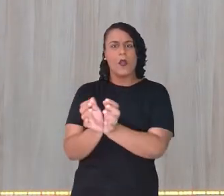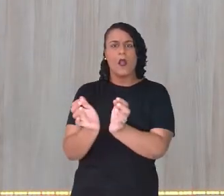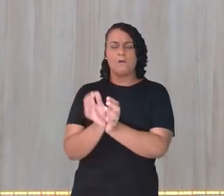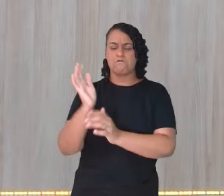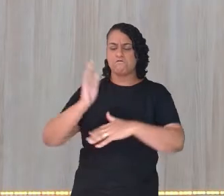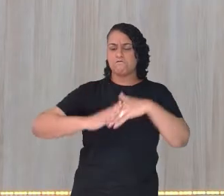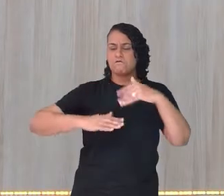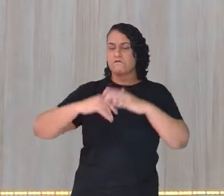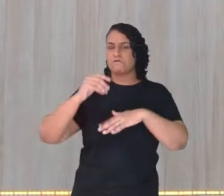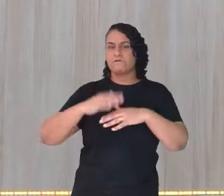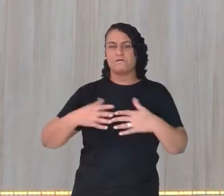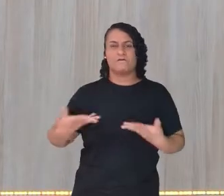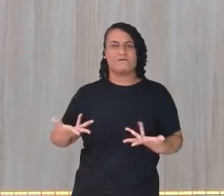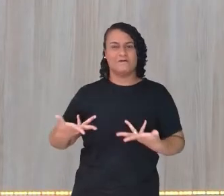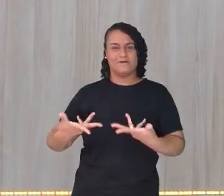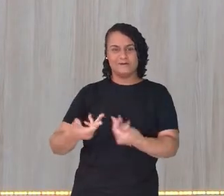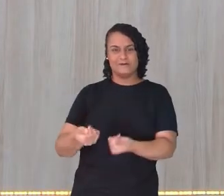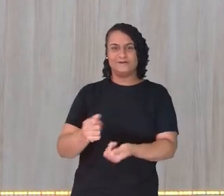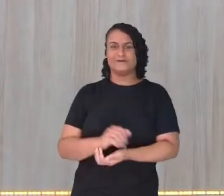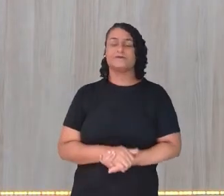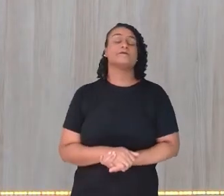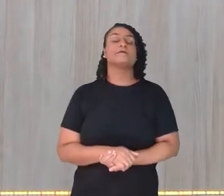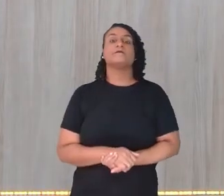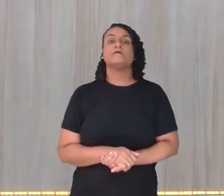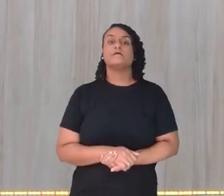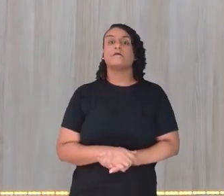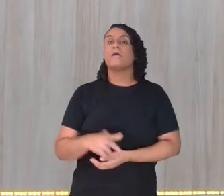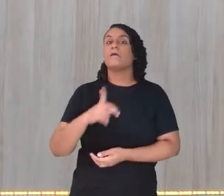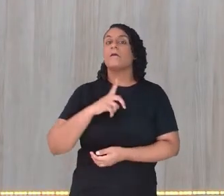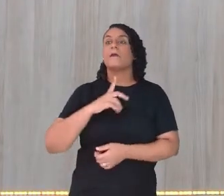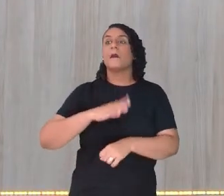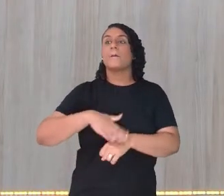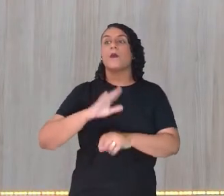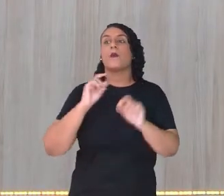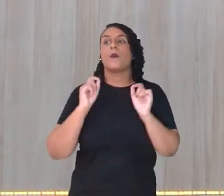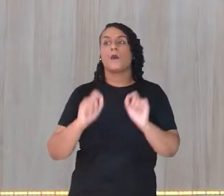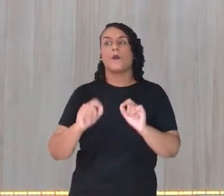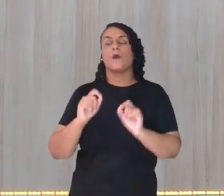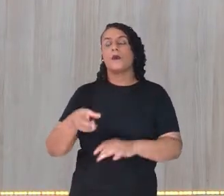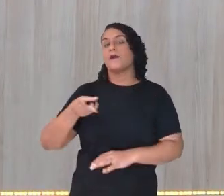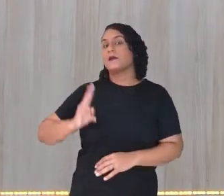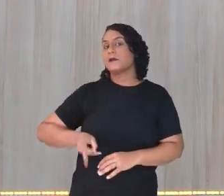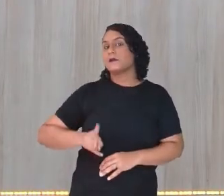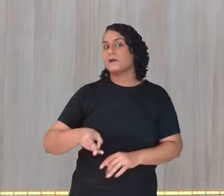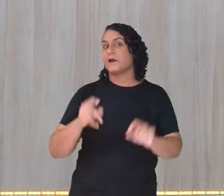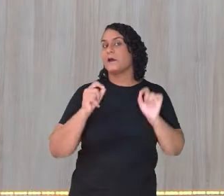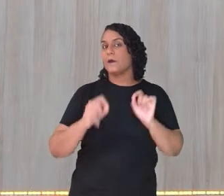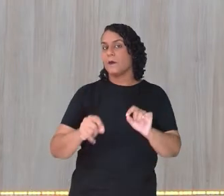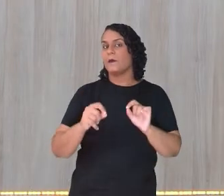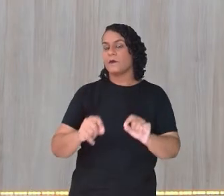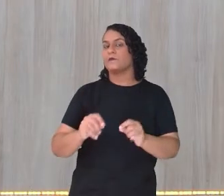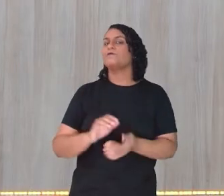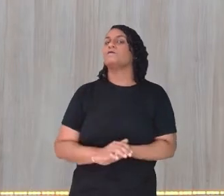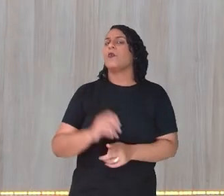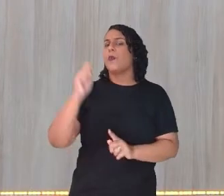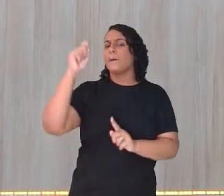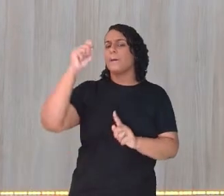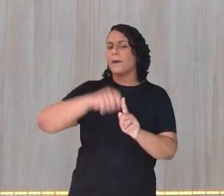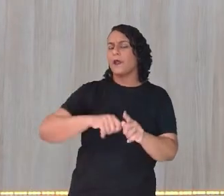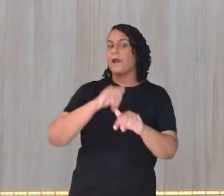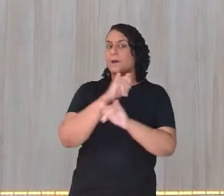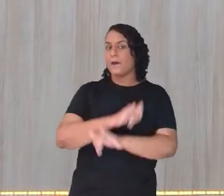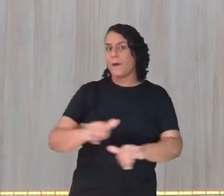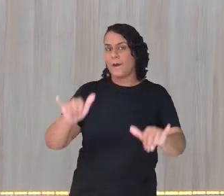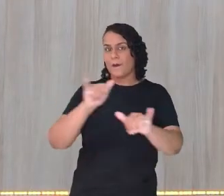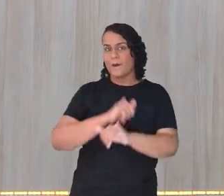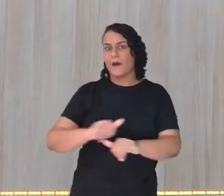de Libras da nossa escola. Mas o que é que nós temos mais? Sempre estamos colocando aí a questão do mês, né? Estamos